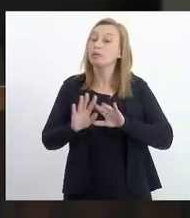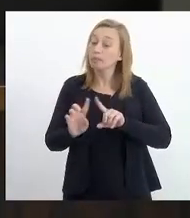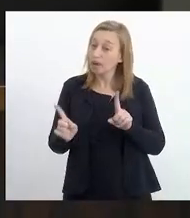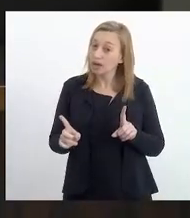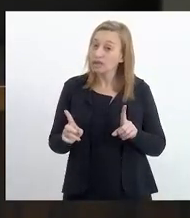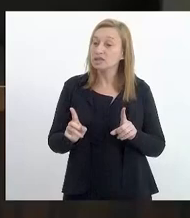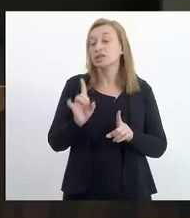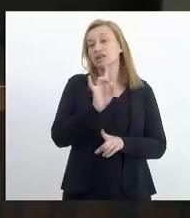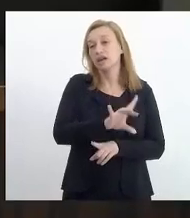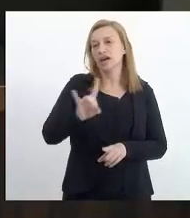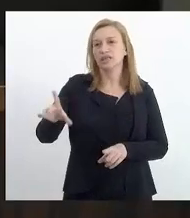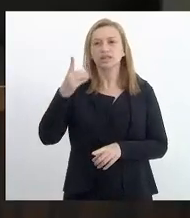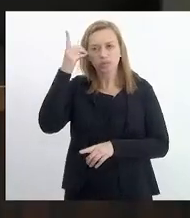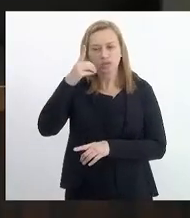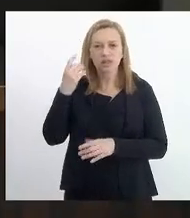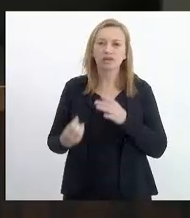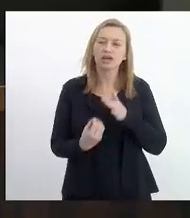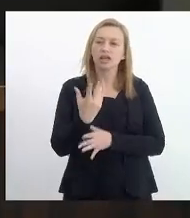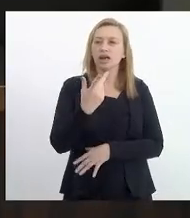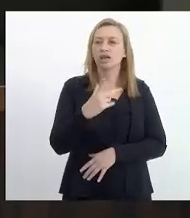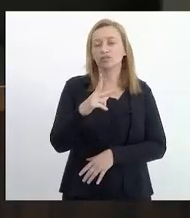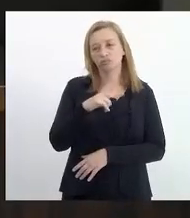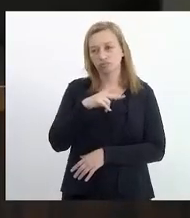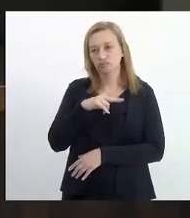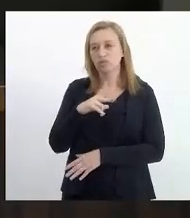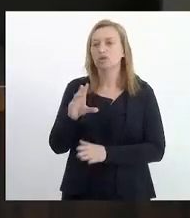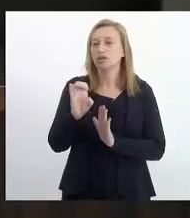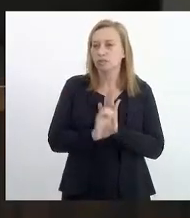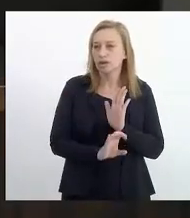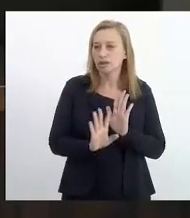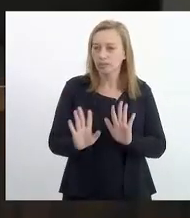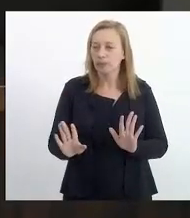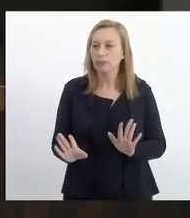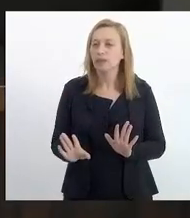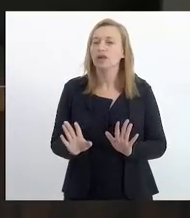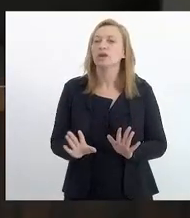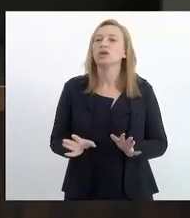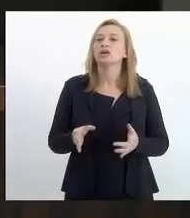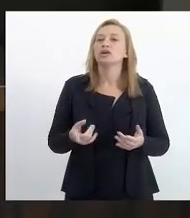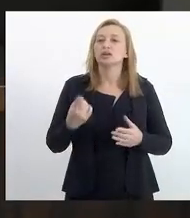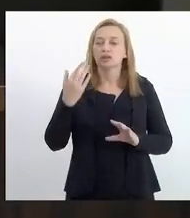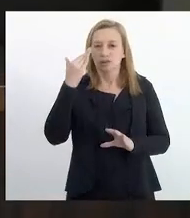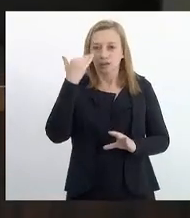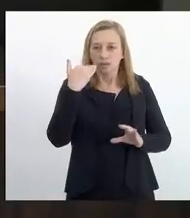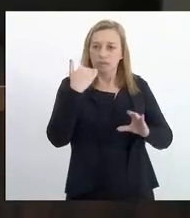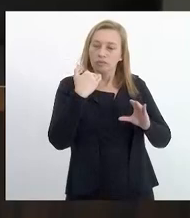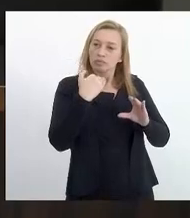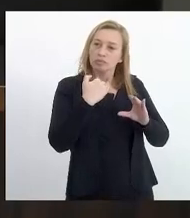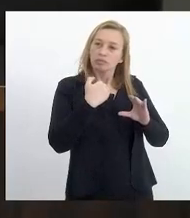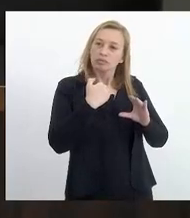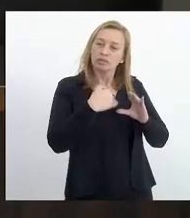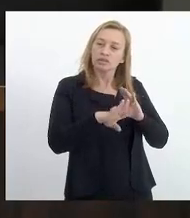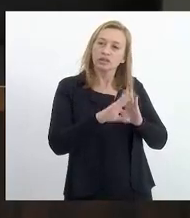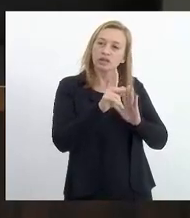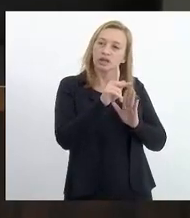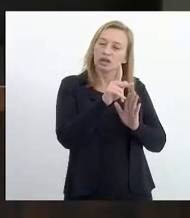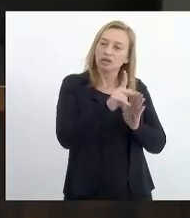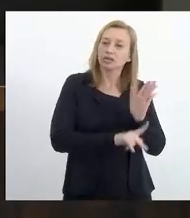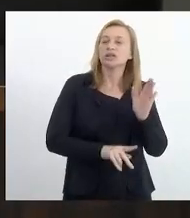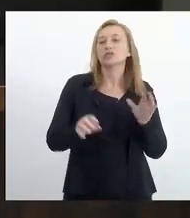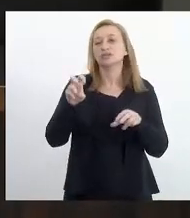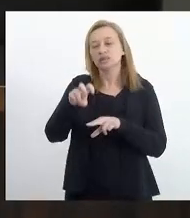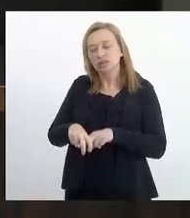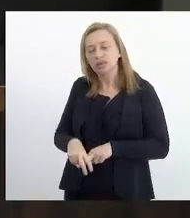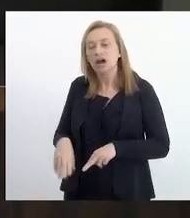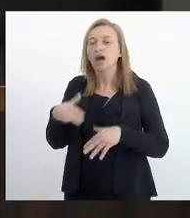produzir as suas emendas. Então, o que projeto veio, a obrigação do governador é mandar os projetos. E aqui vamos sentar, conversar,